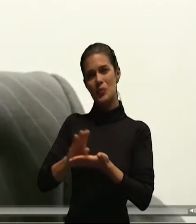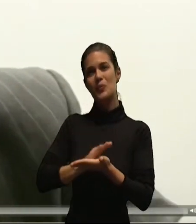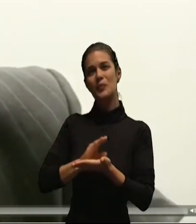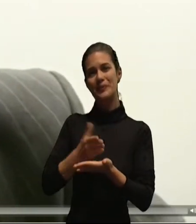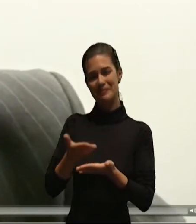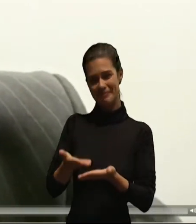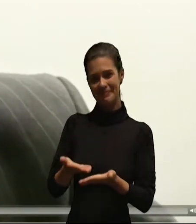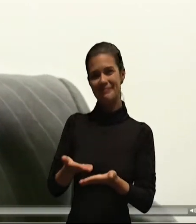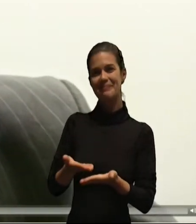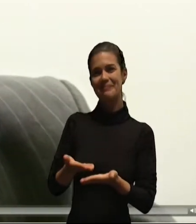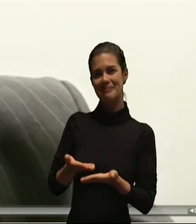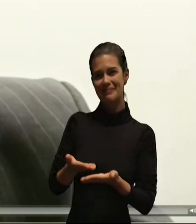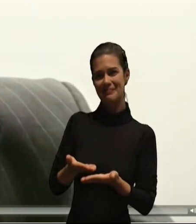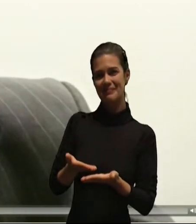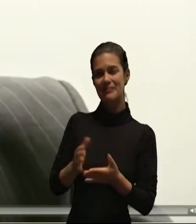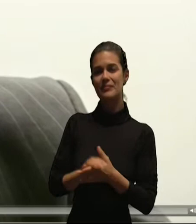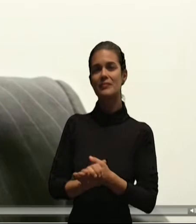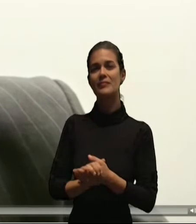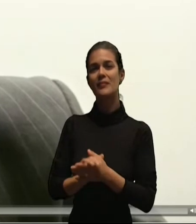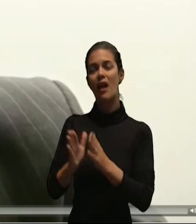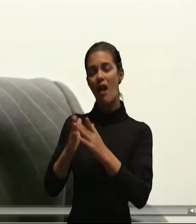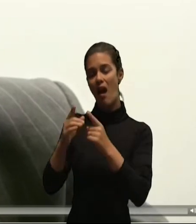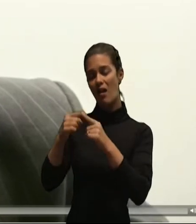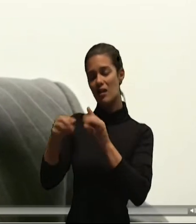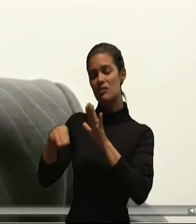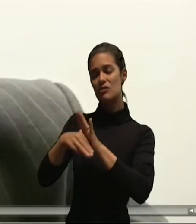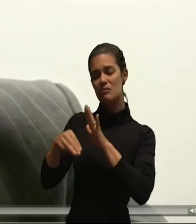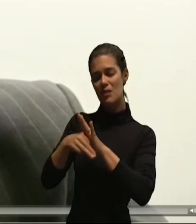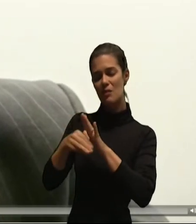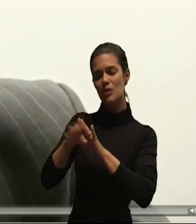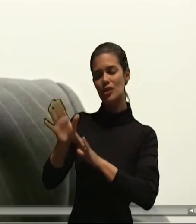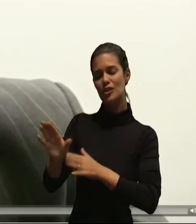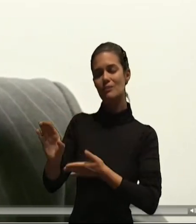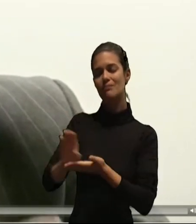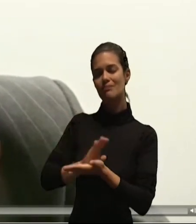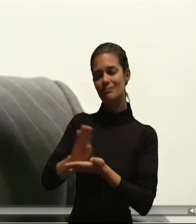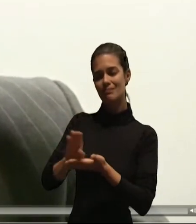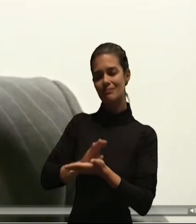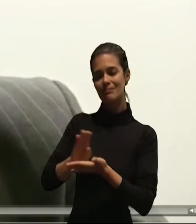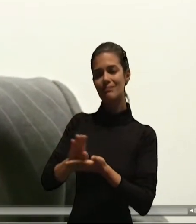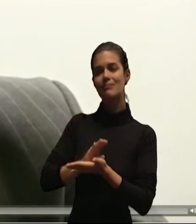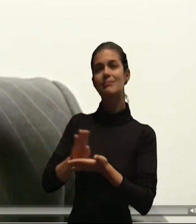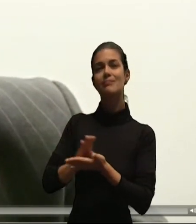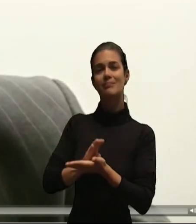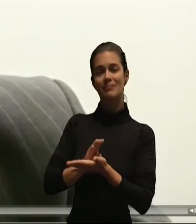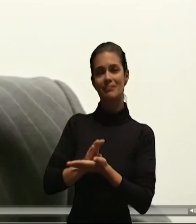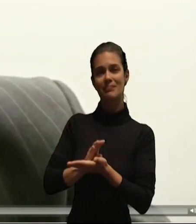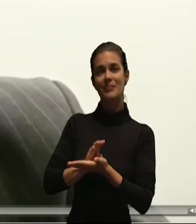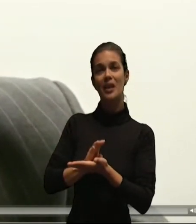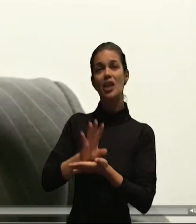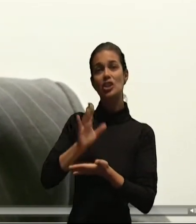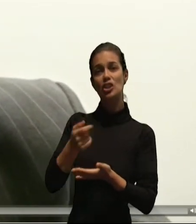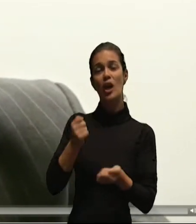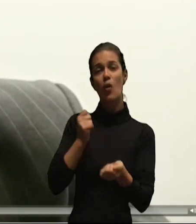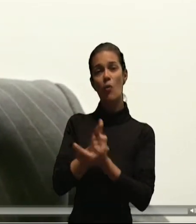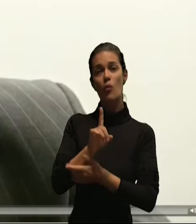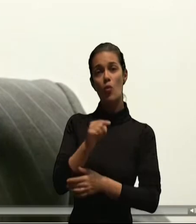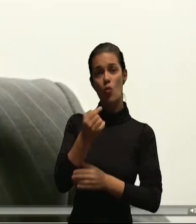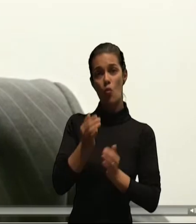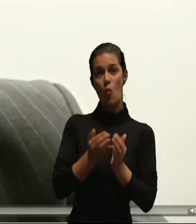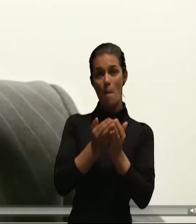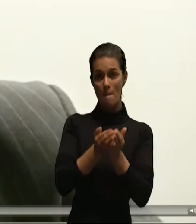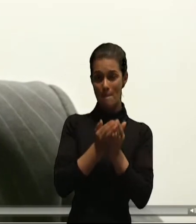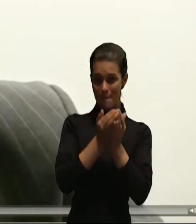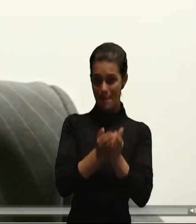participa desse projeto, fornecendo combustível para um dos barcos. Eles querem adquirir também um outro barco para facilitar